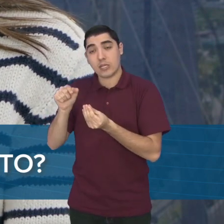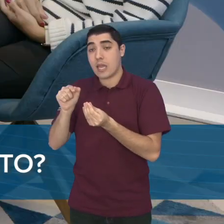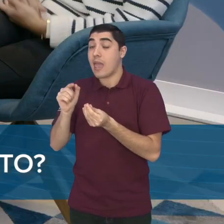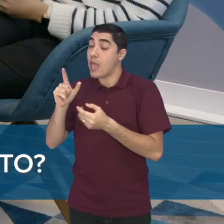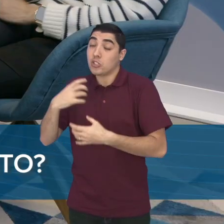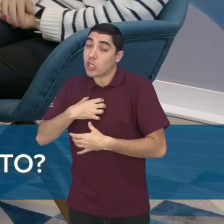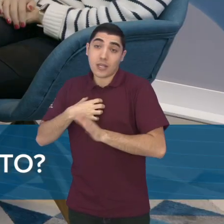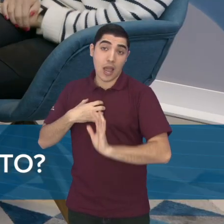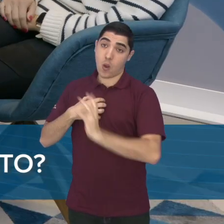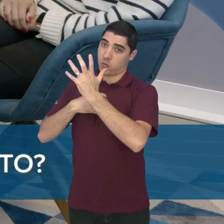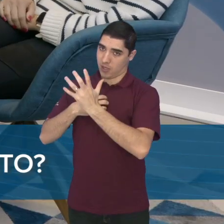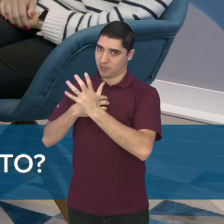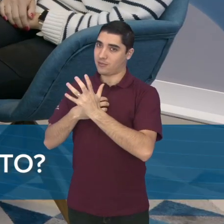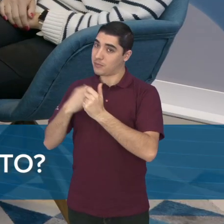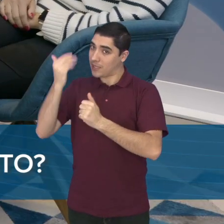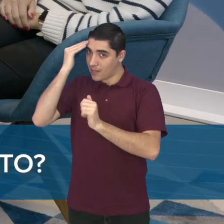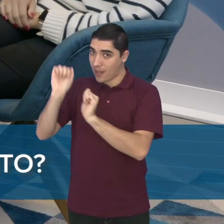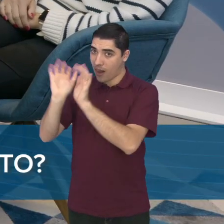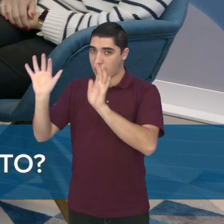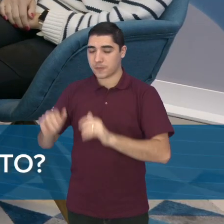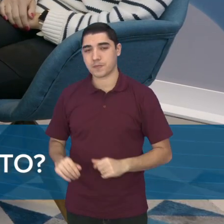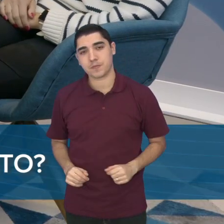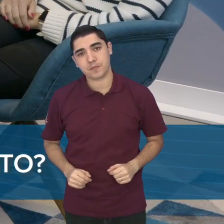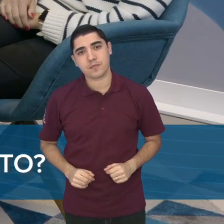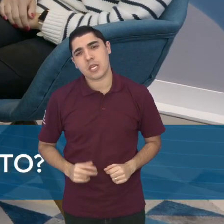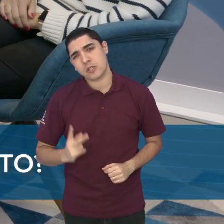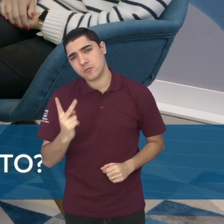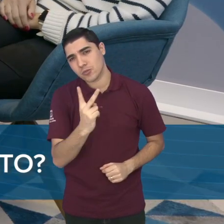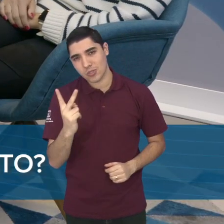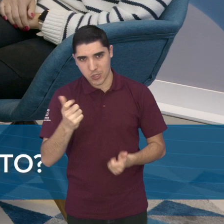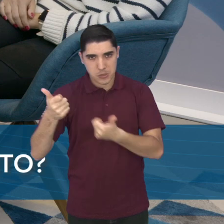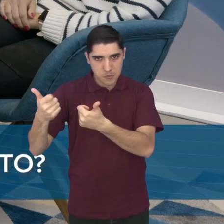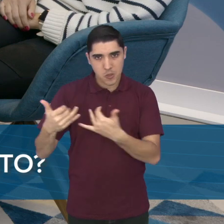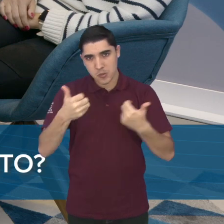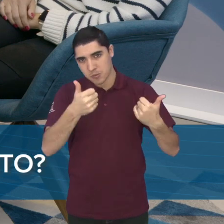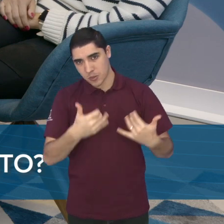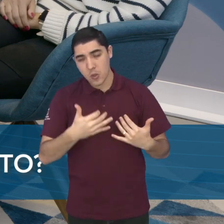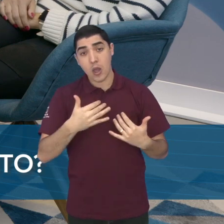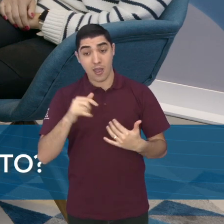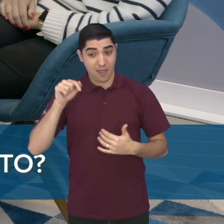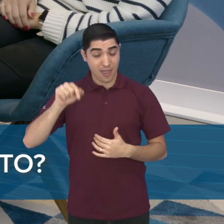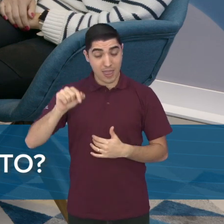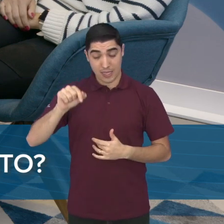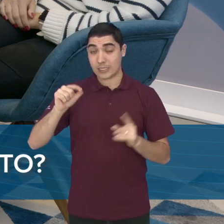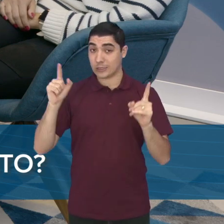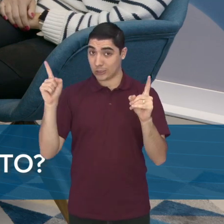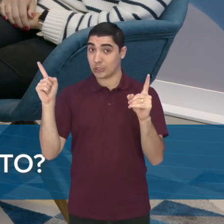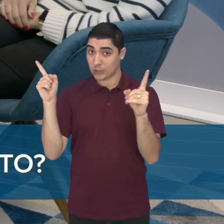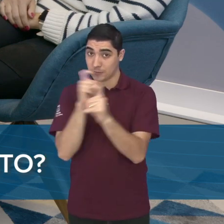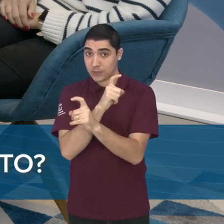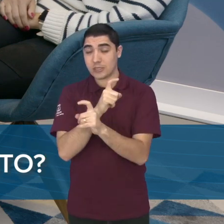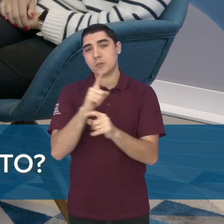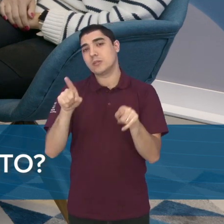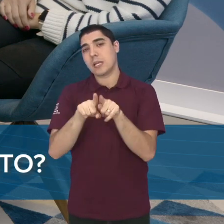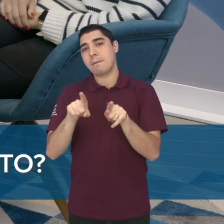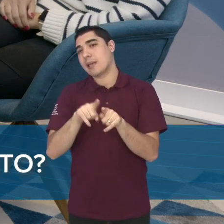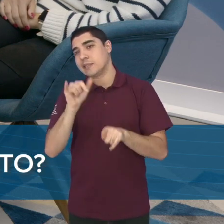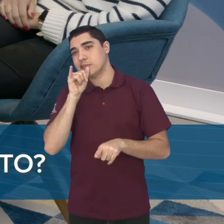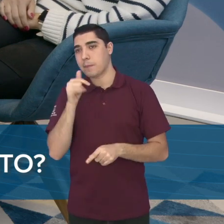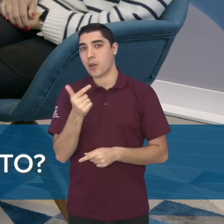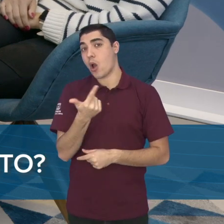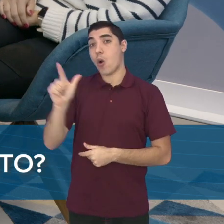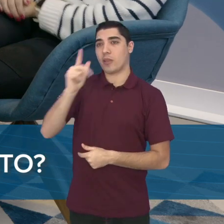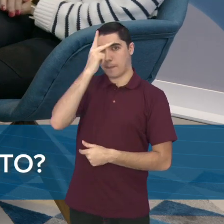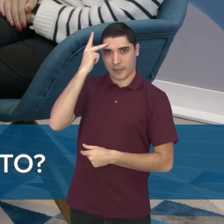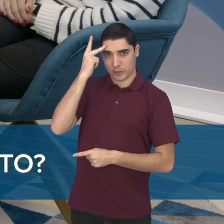Uhum. E vocês falaram isso, dessa romantização. Como que a gente... É uma linha complicada, né, de você também julgar,